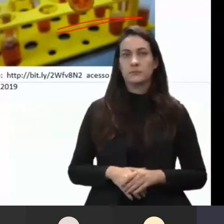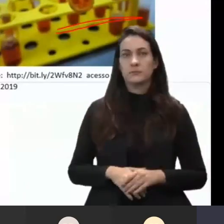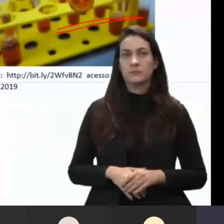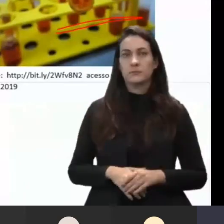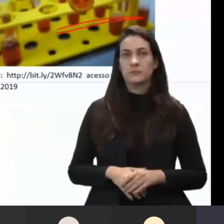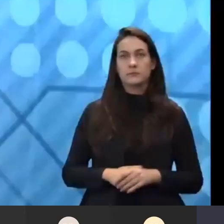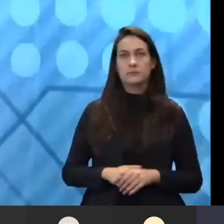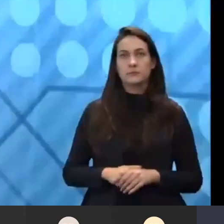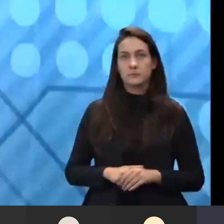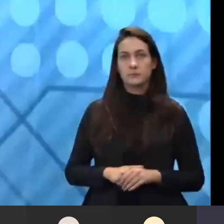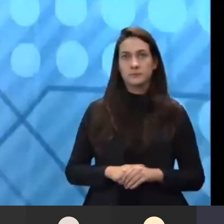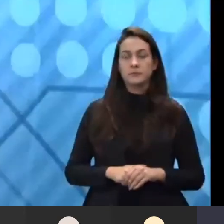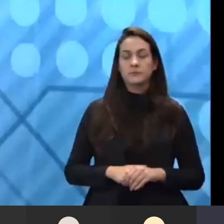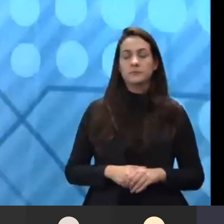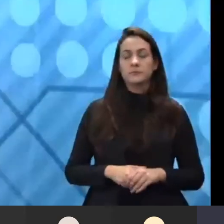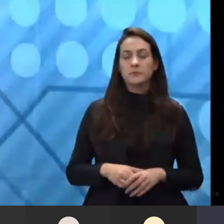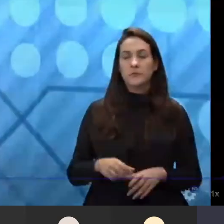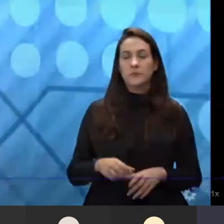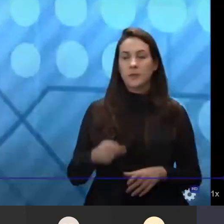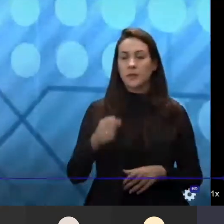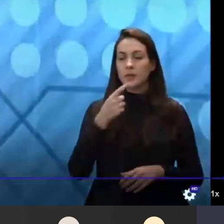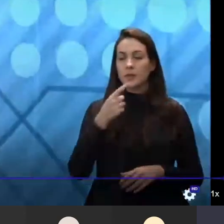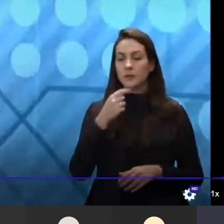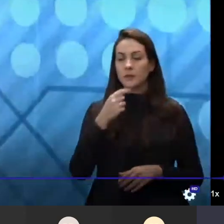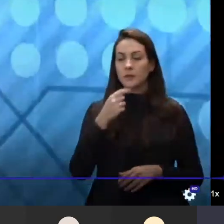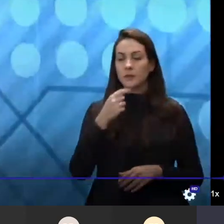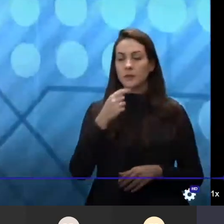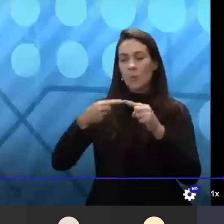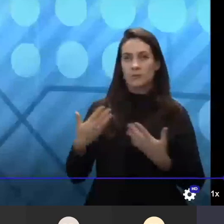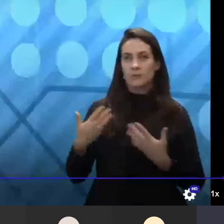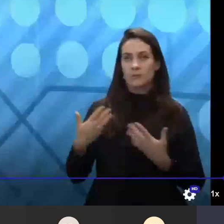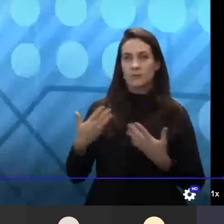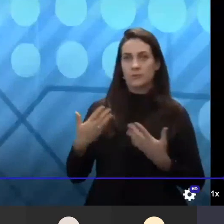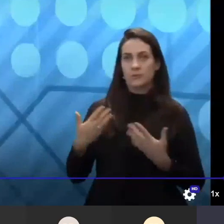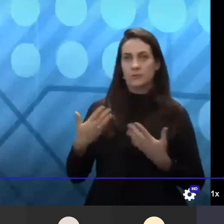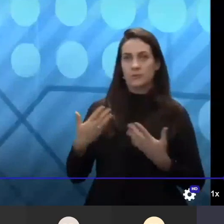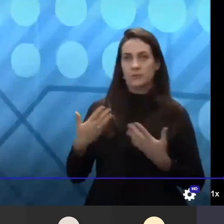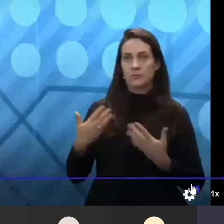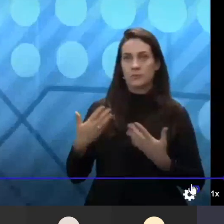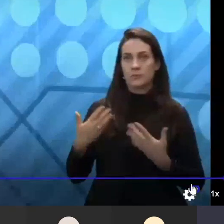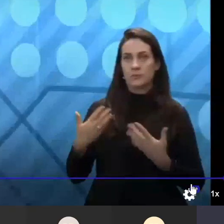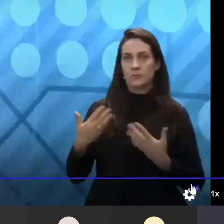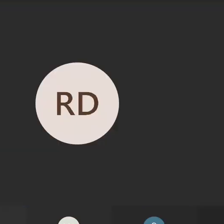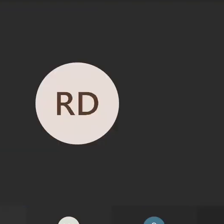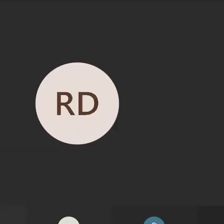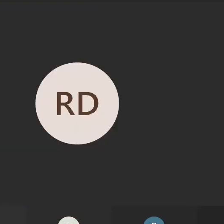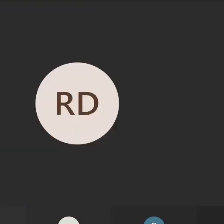daquele micro-organismo, daquele paciente. Então, nessa aula de hoje...